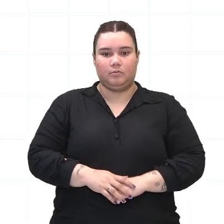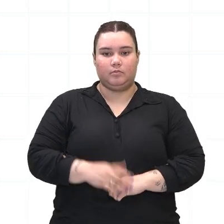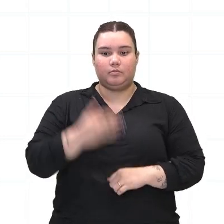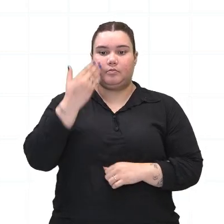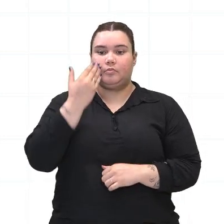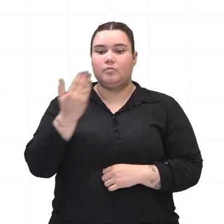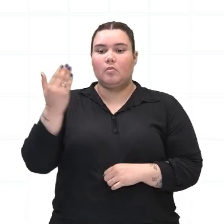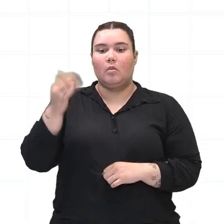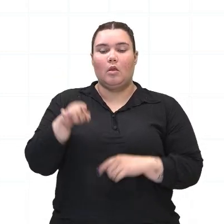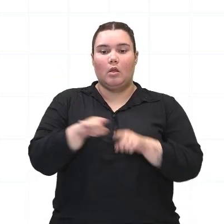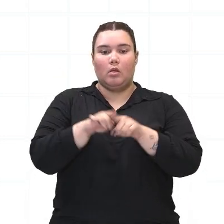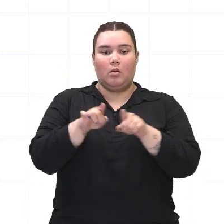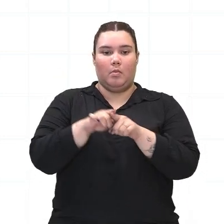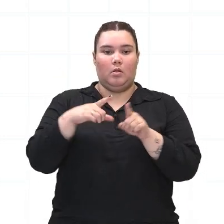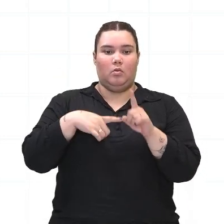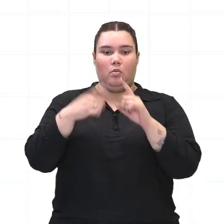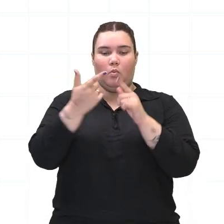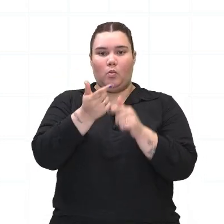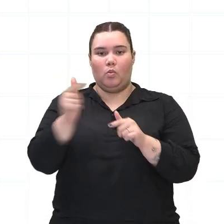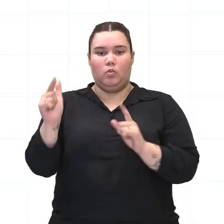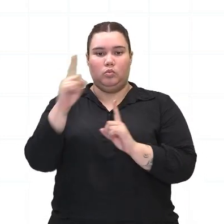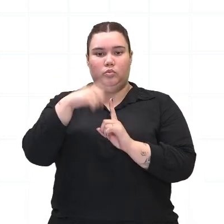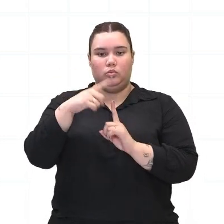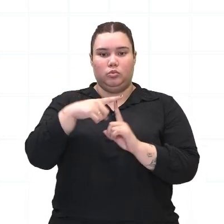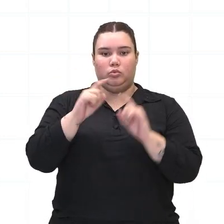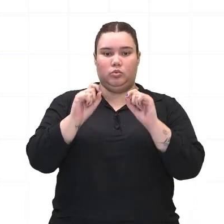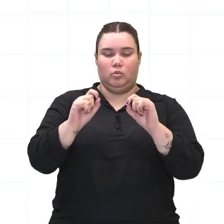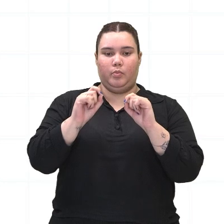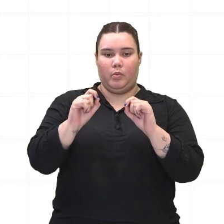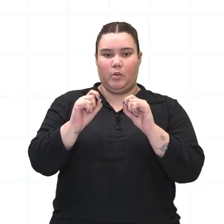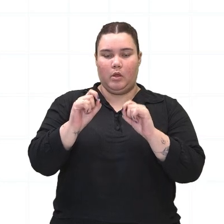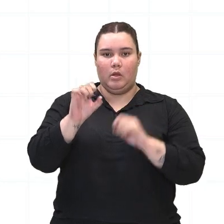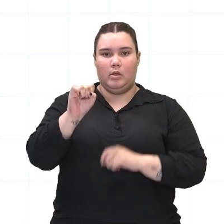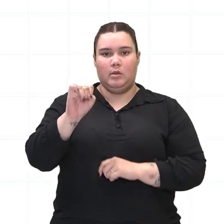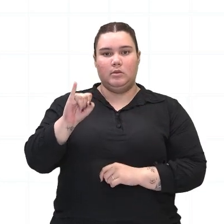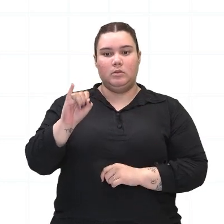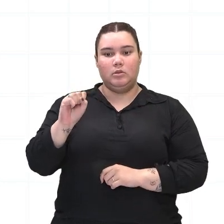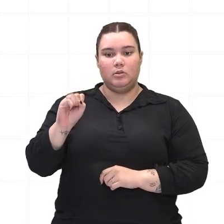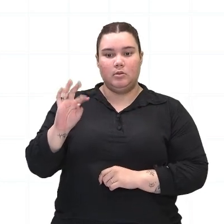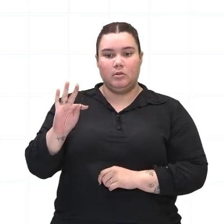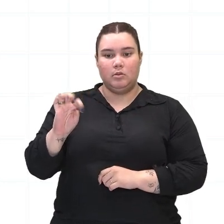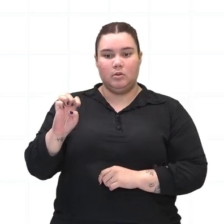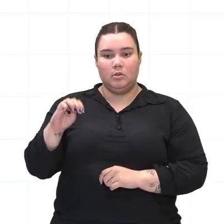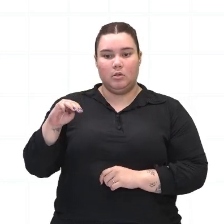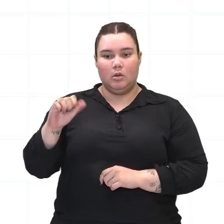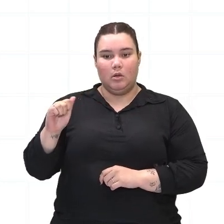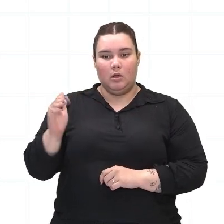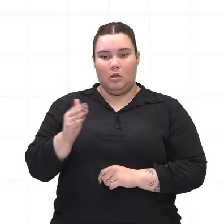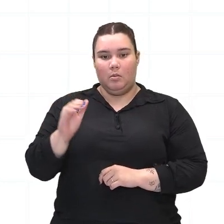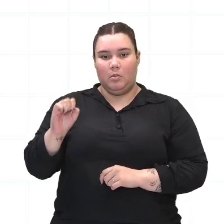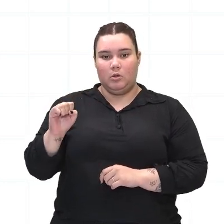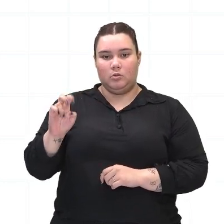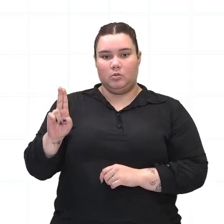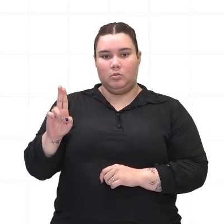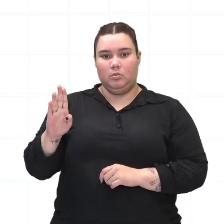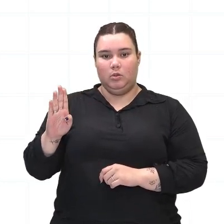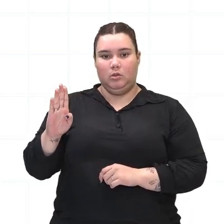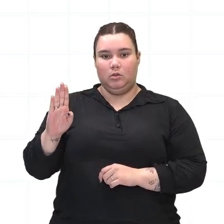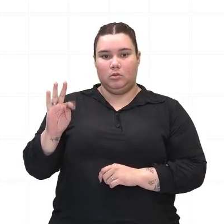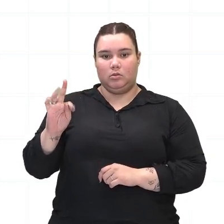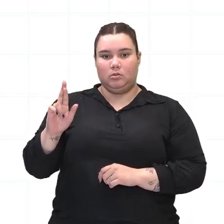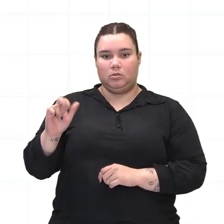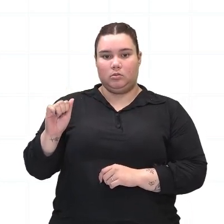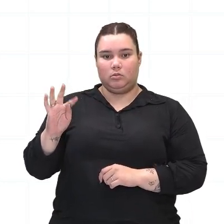também a questão do sistema que chamamos de subtrativo, que são as cores tinta, que aí temos